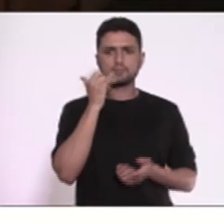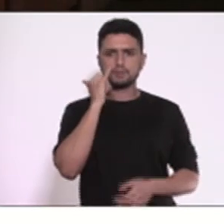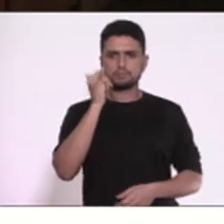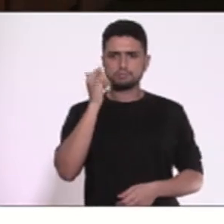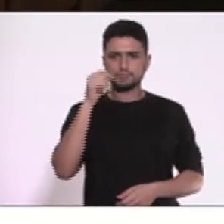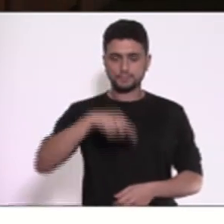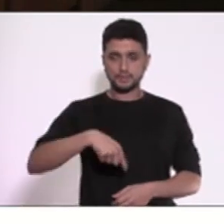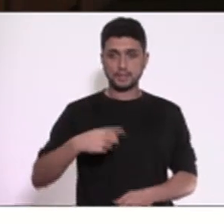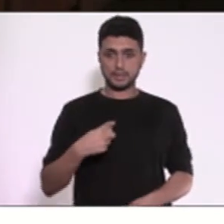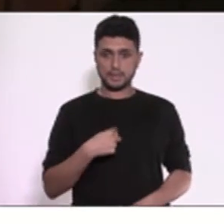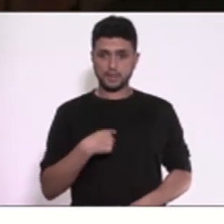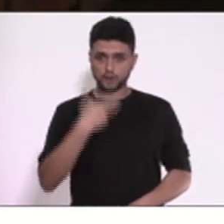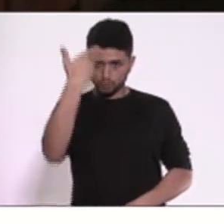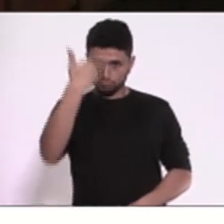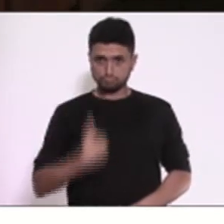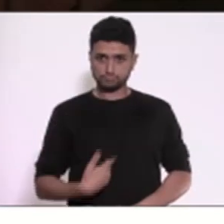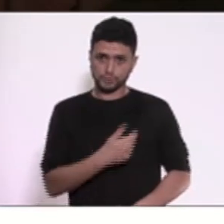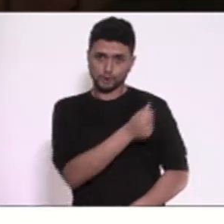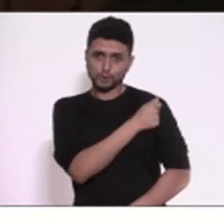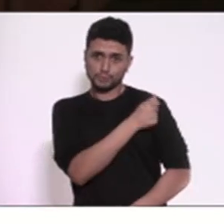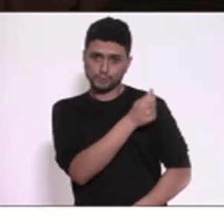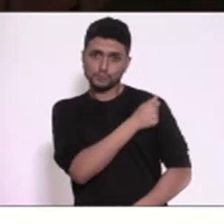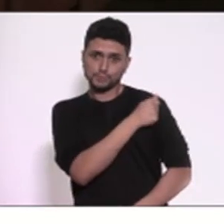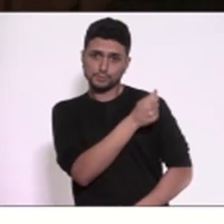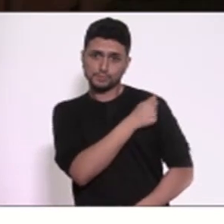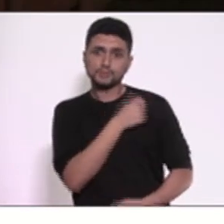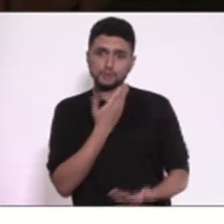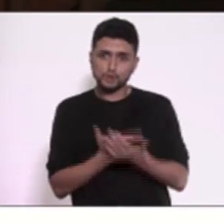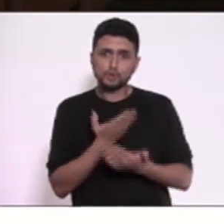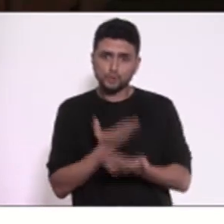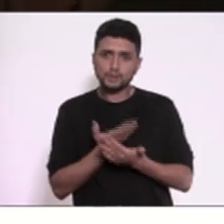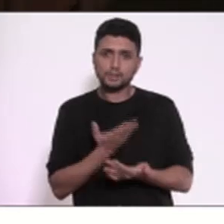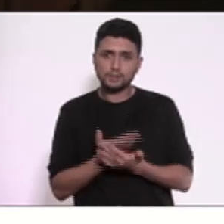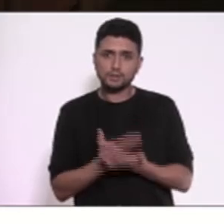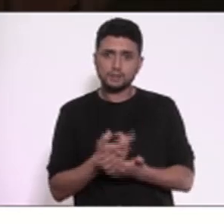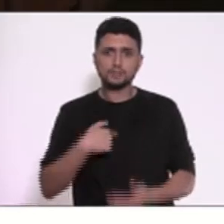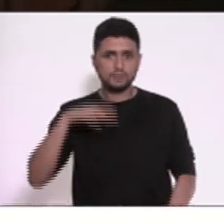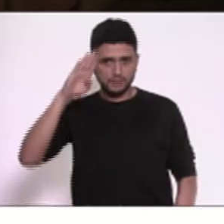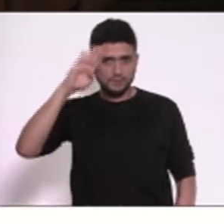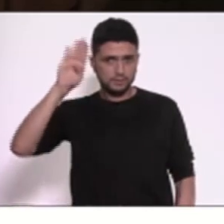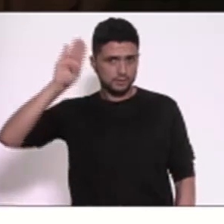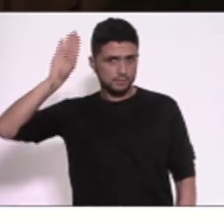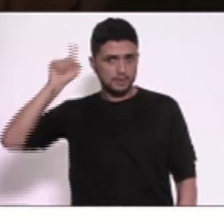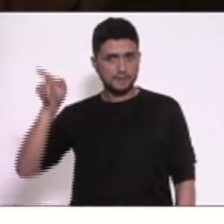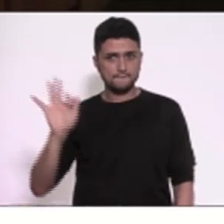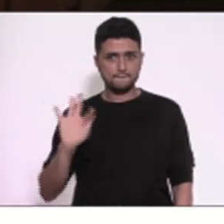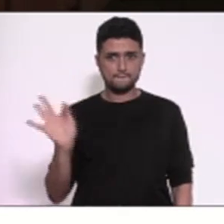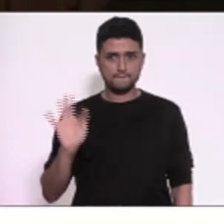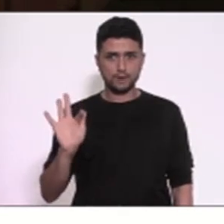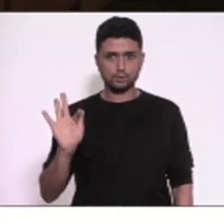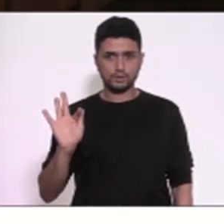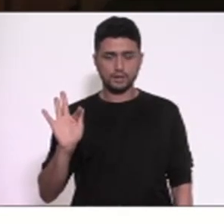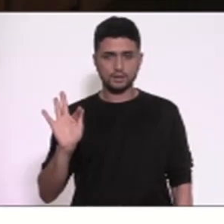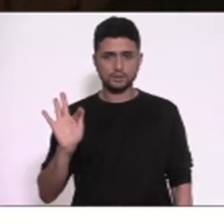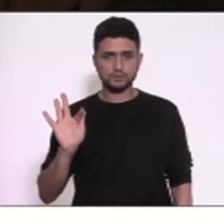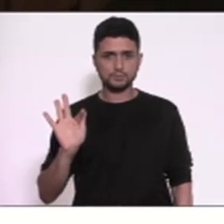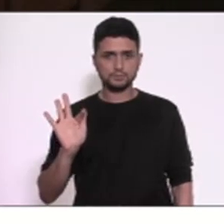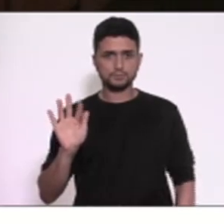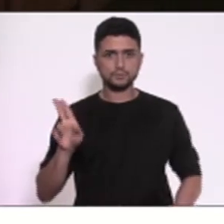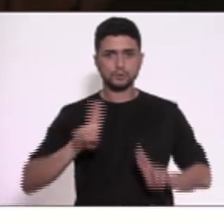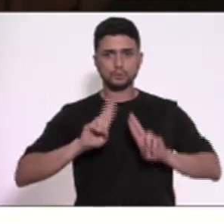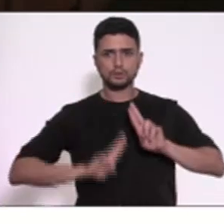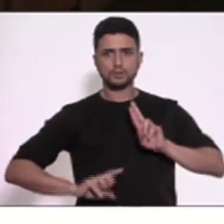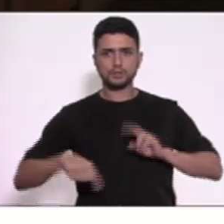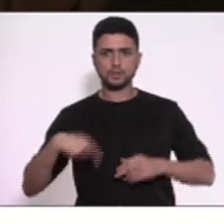de estudante. Como muitos deputados sabem, eu sou estudante da Faculdade Estadual do Rio de Janeiro, faço